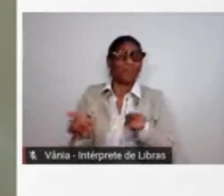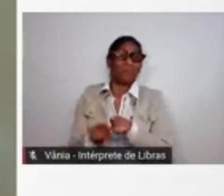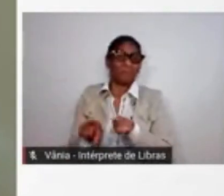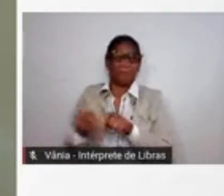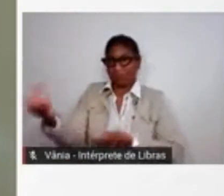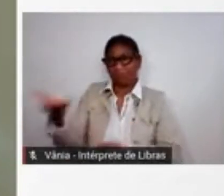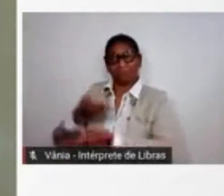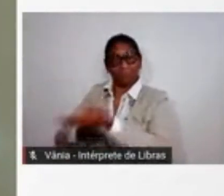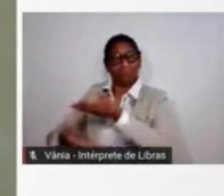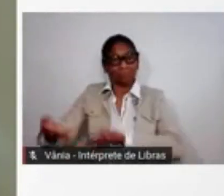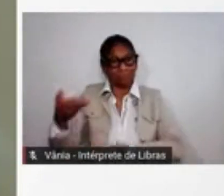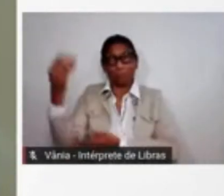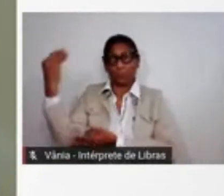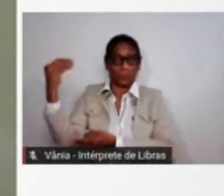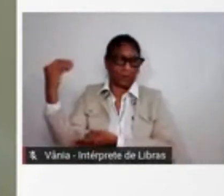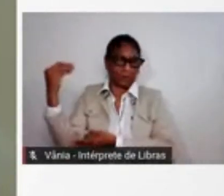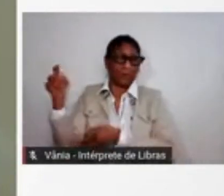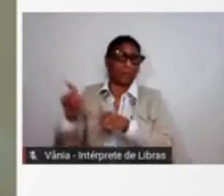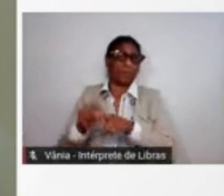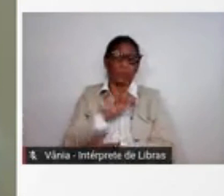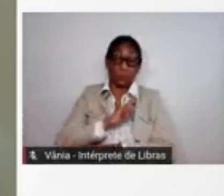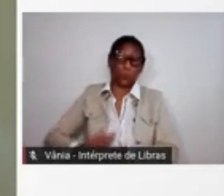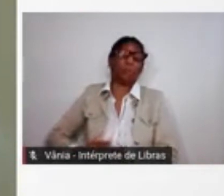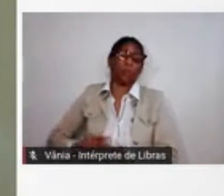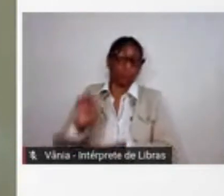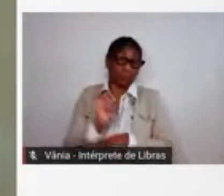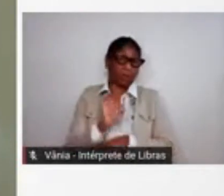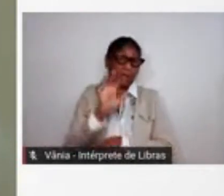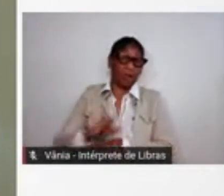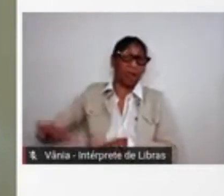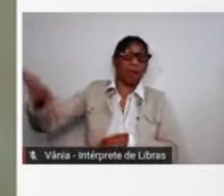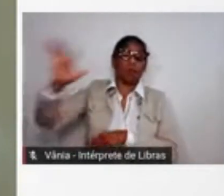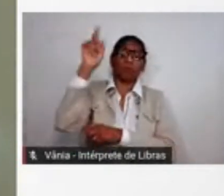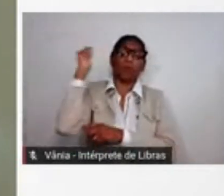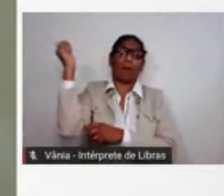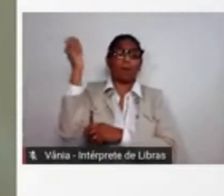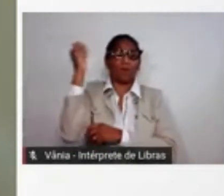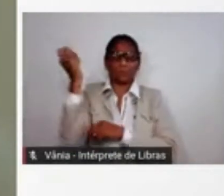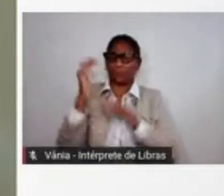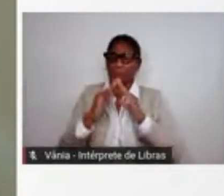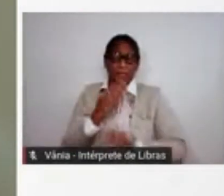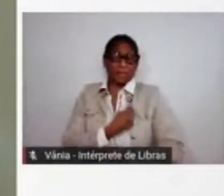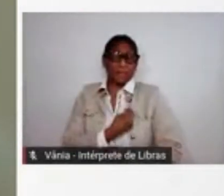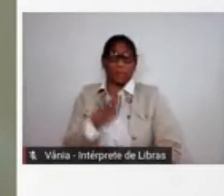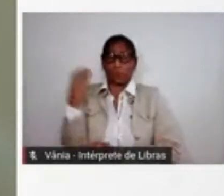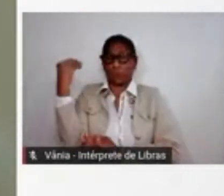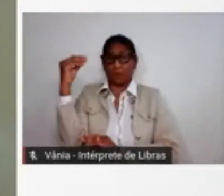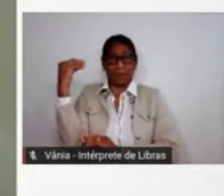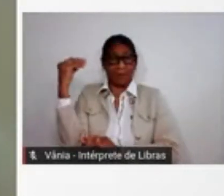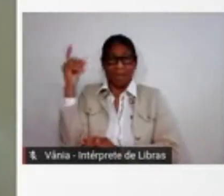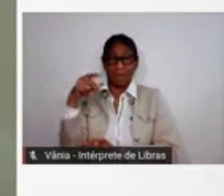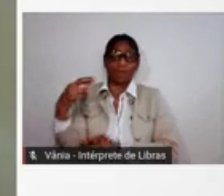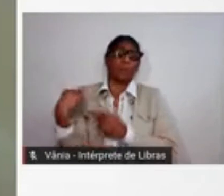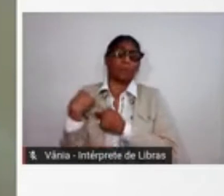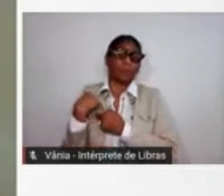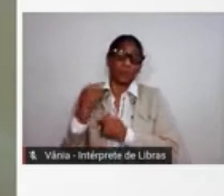da Prefeitura de Porto Alegre e também do Governo do Estado, pelos gaúchos que vivem em Porto Alegre, é responsabilidade nossa